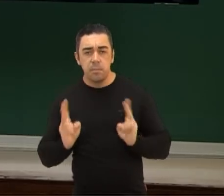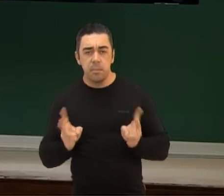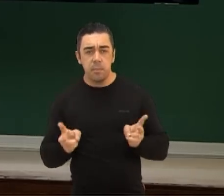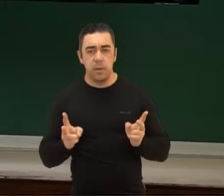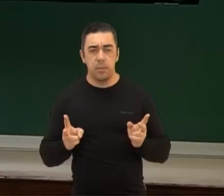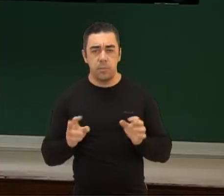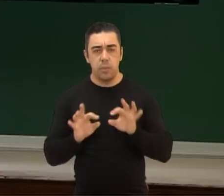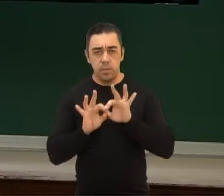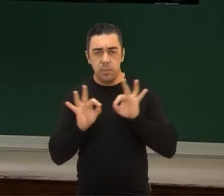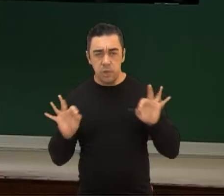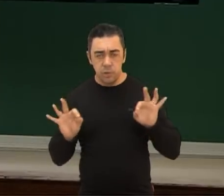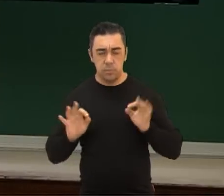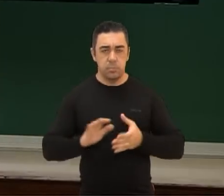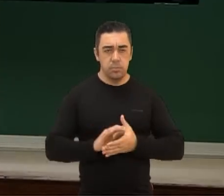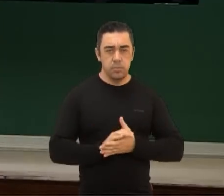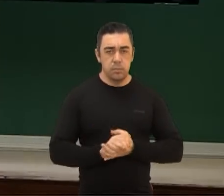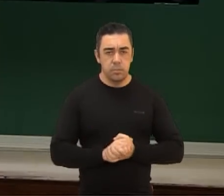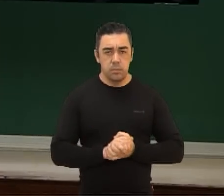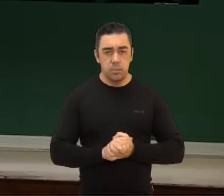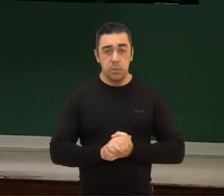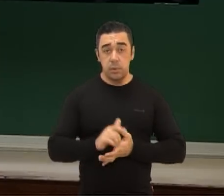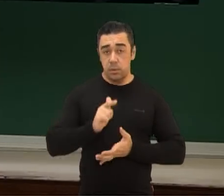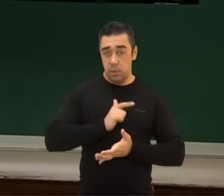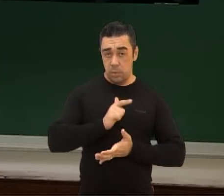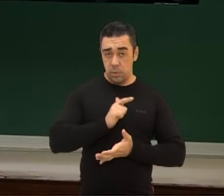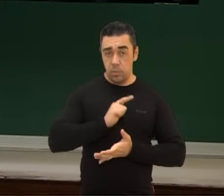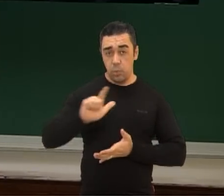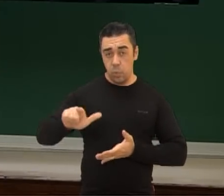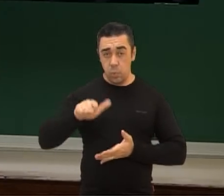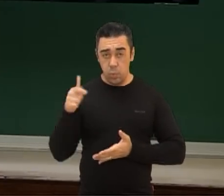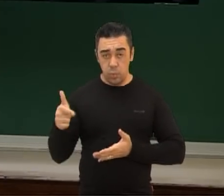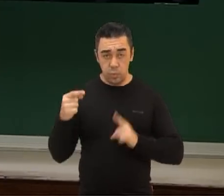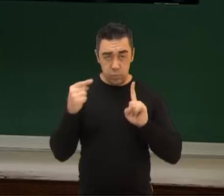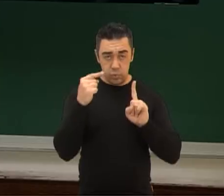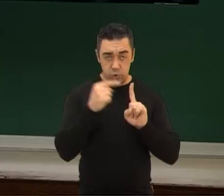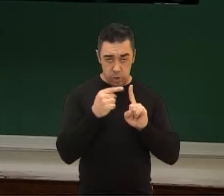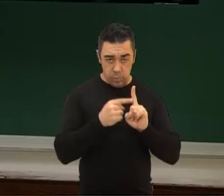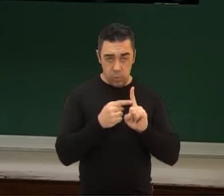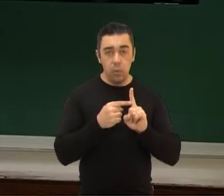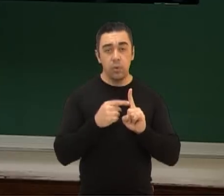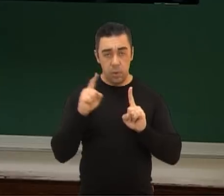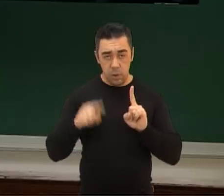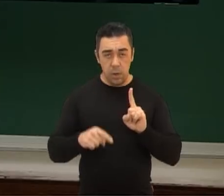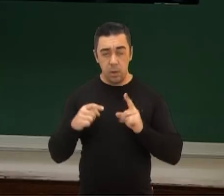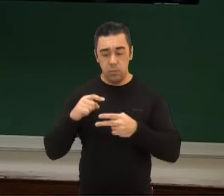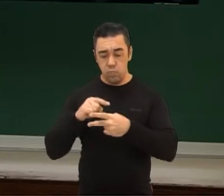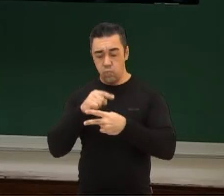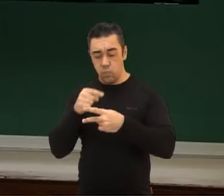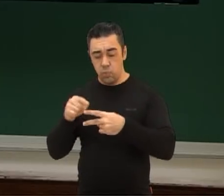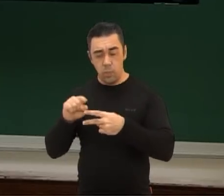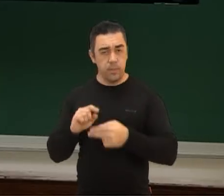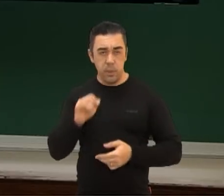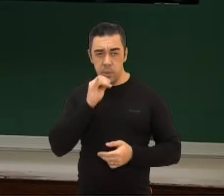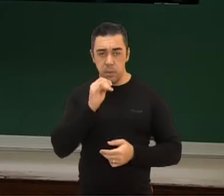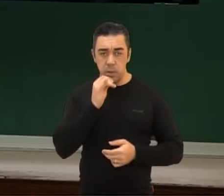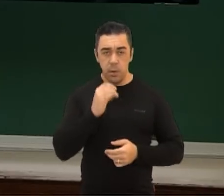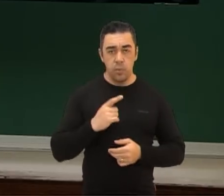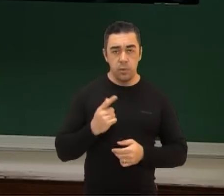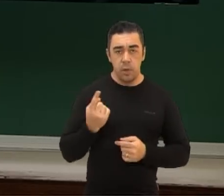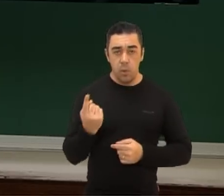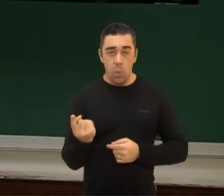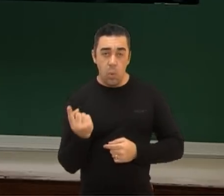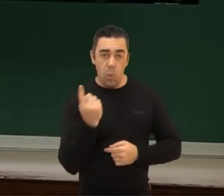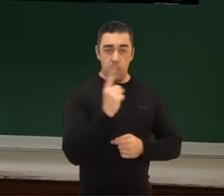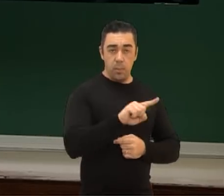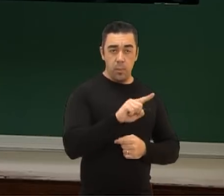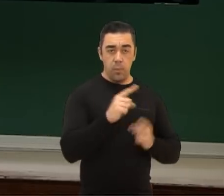medida. Temos um outro tipo de ângulo congruente, que são os ângulos opostos pelo vértice.